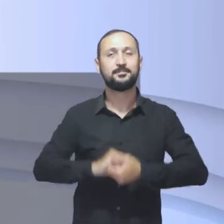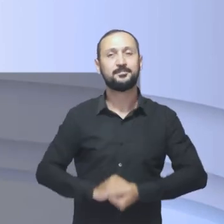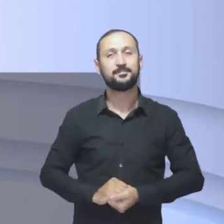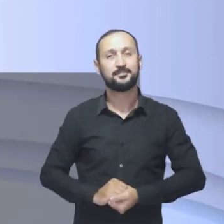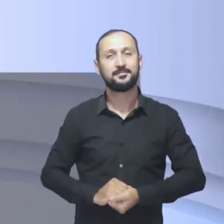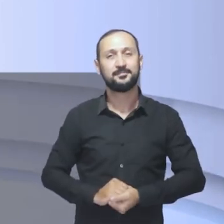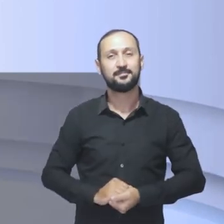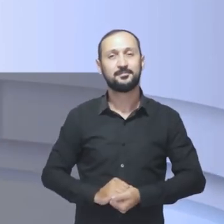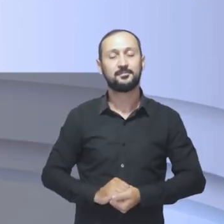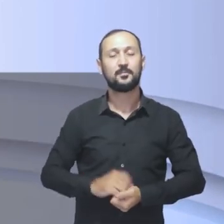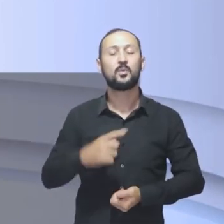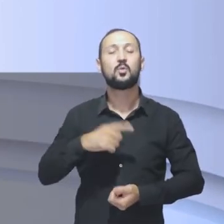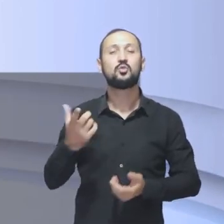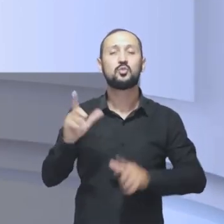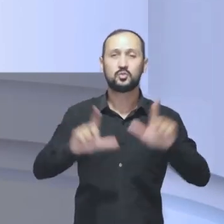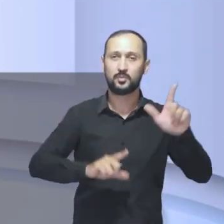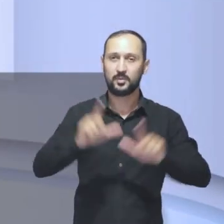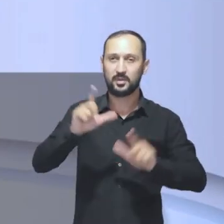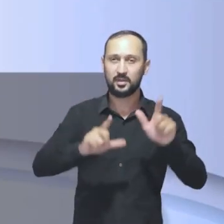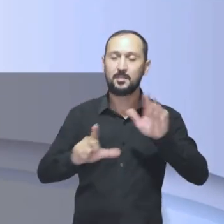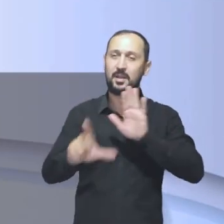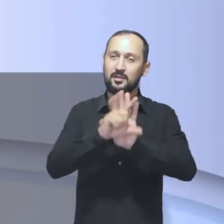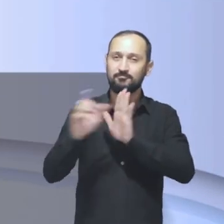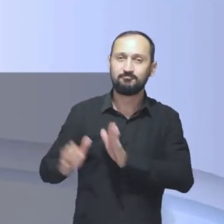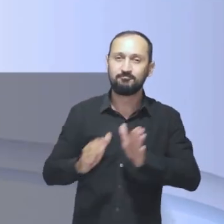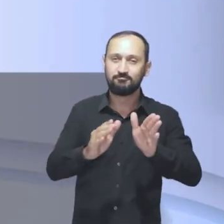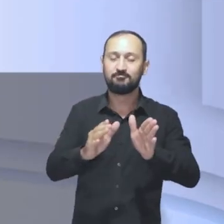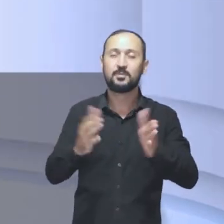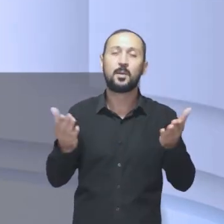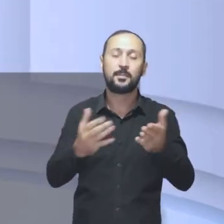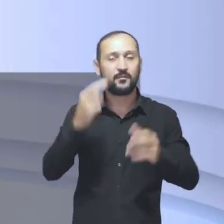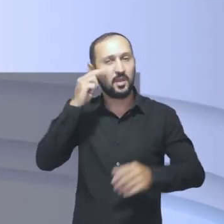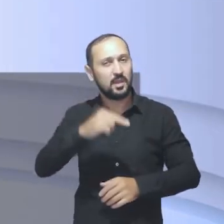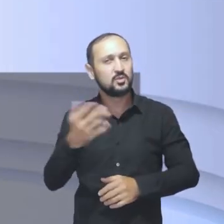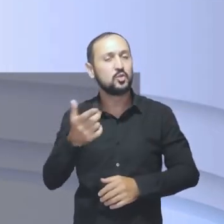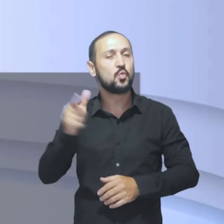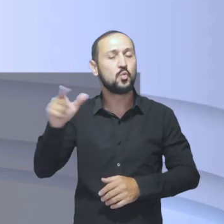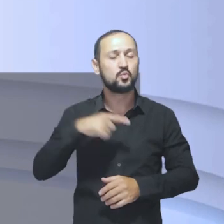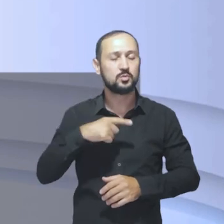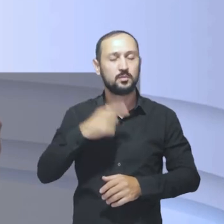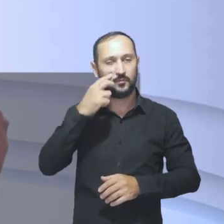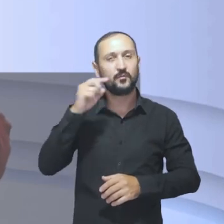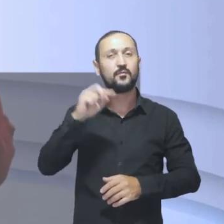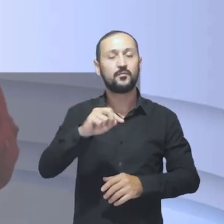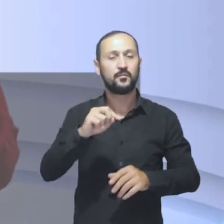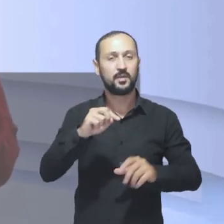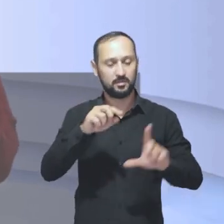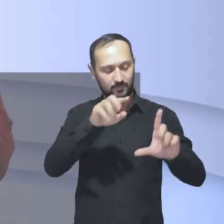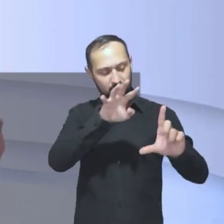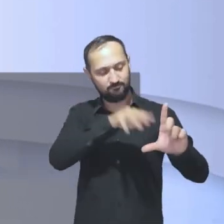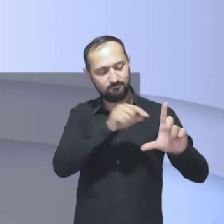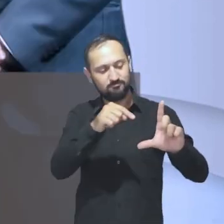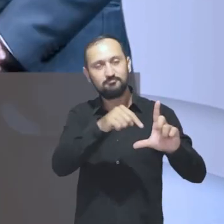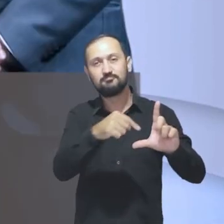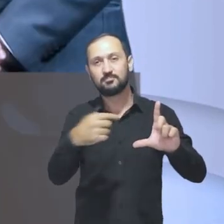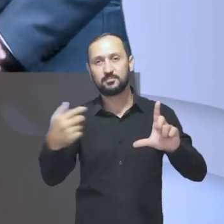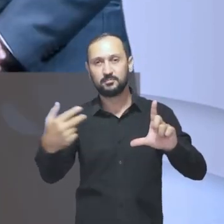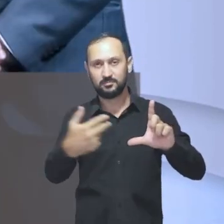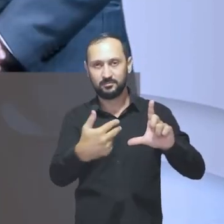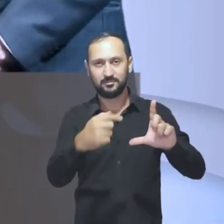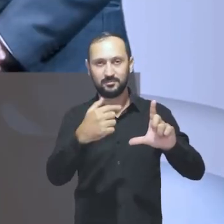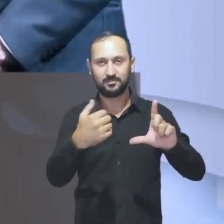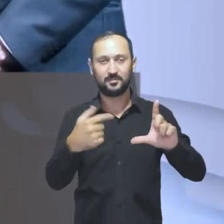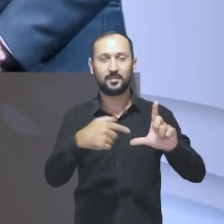fica por aqui. E para assistir esse e outros programas, acesse o QR Code que aparece na tela. Lembrando que essa é